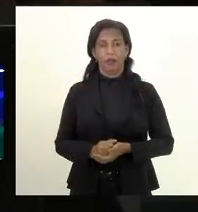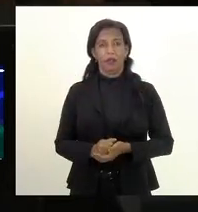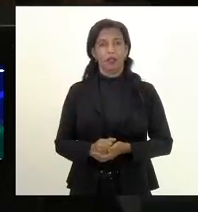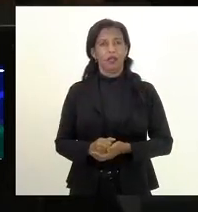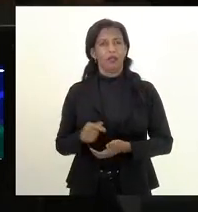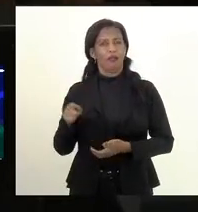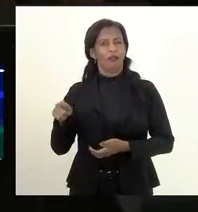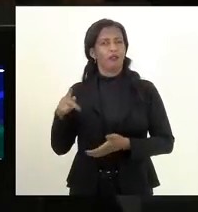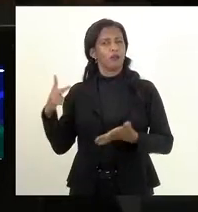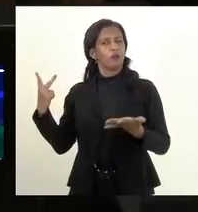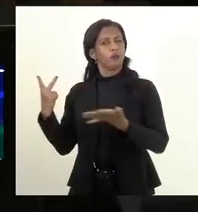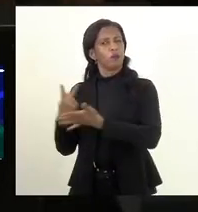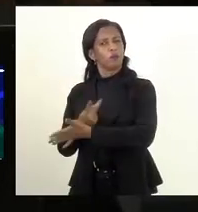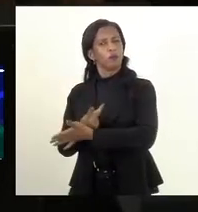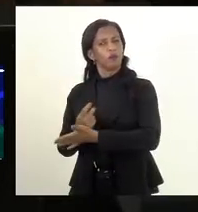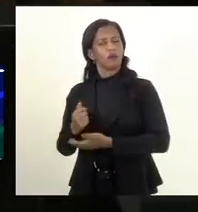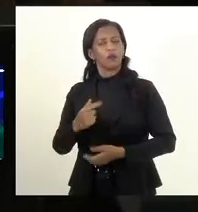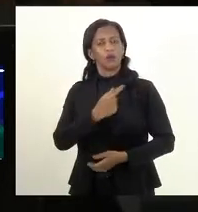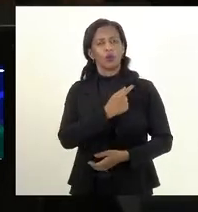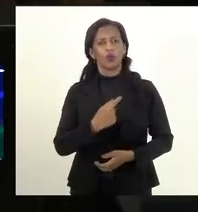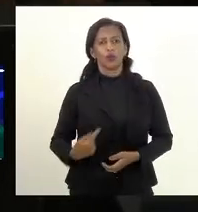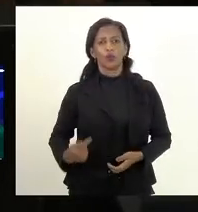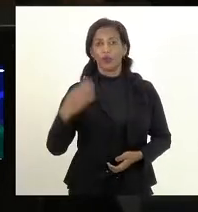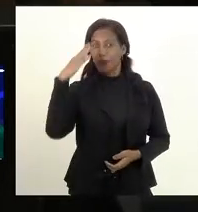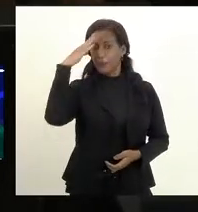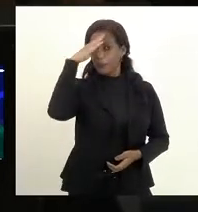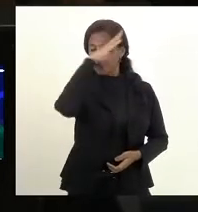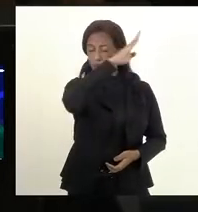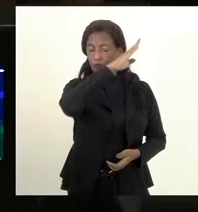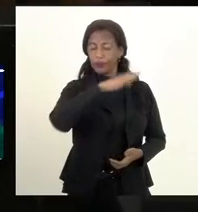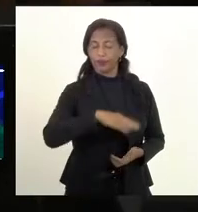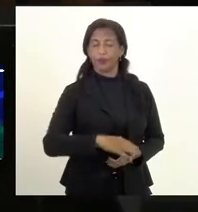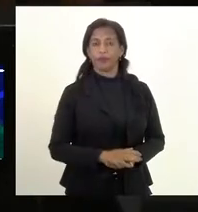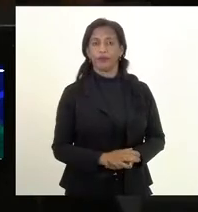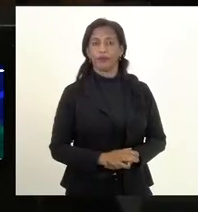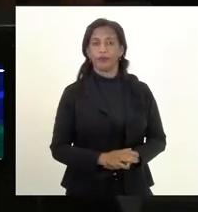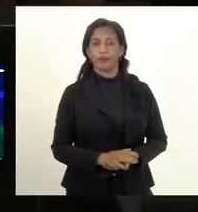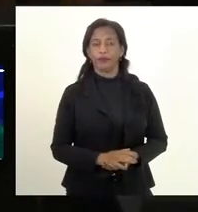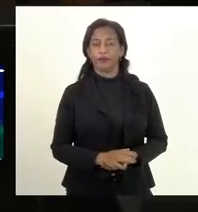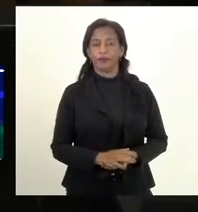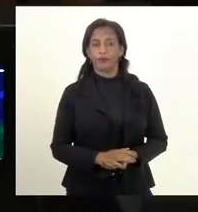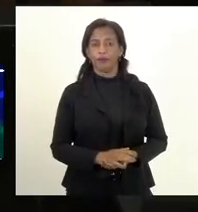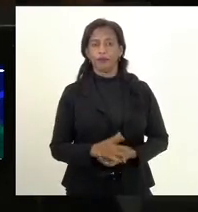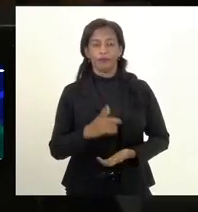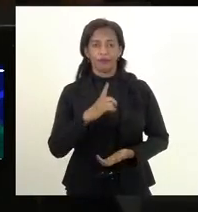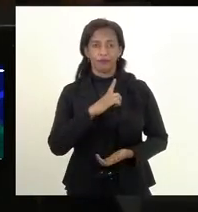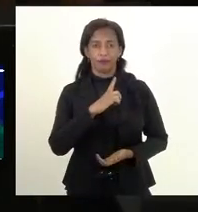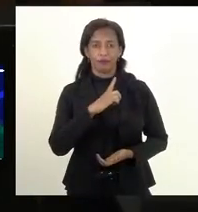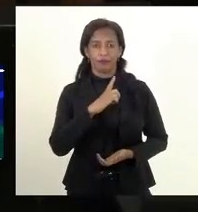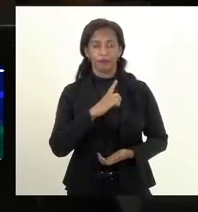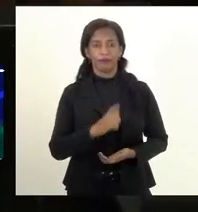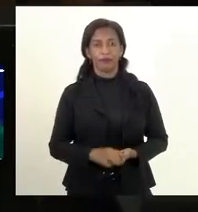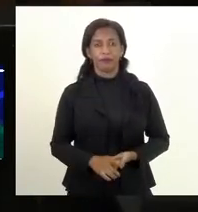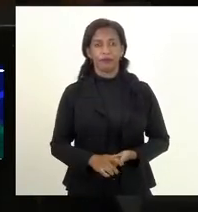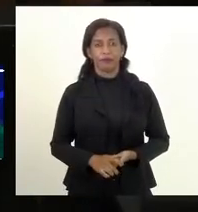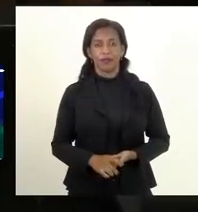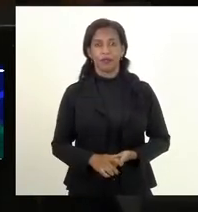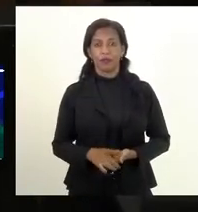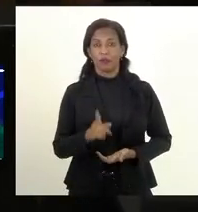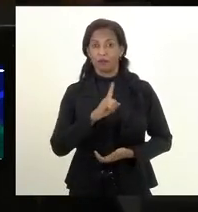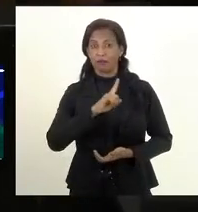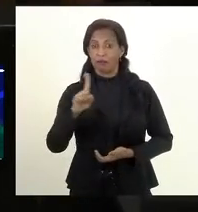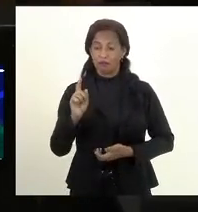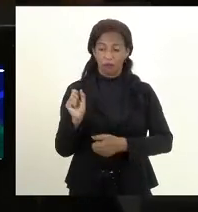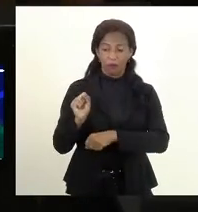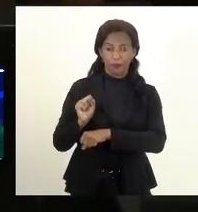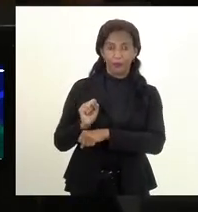possibilidade que o governo bolsonaro levantou e que não para por